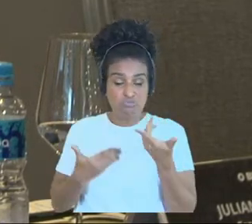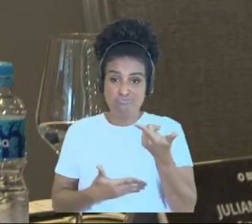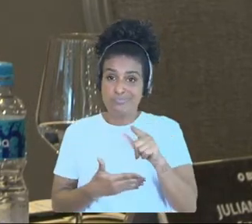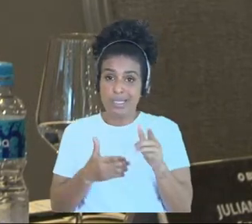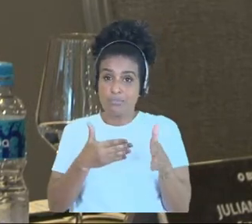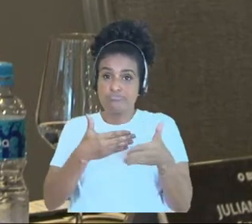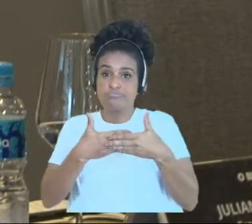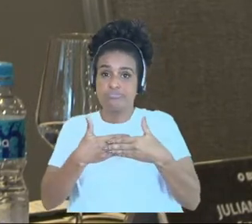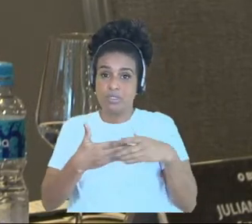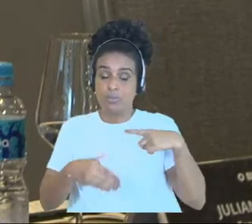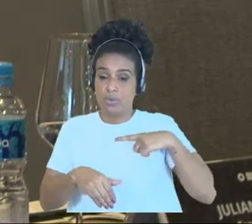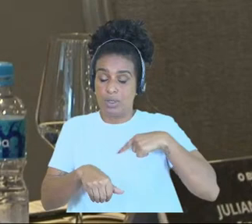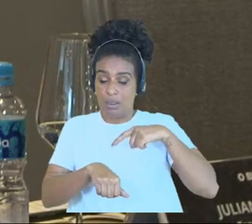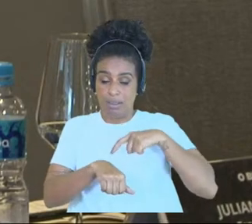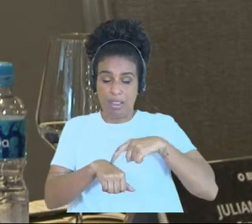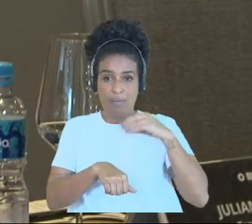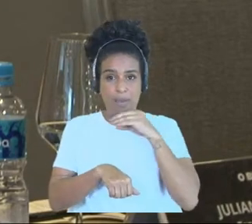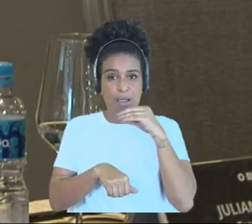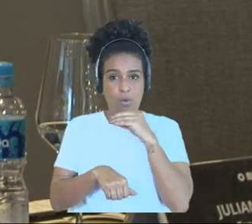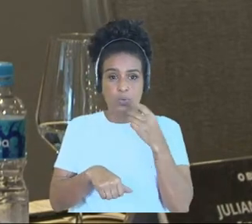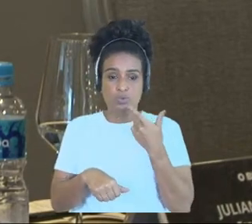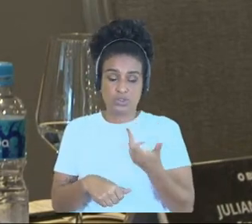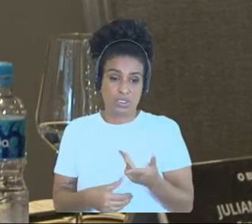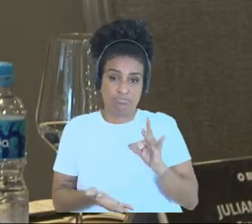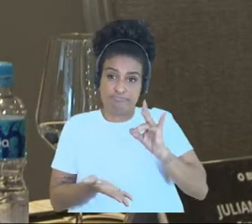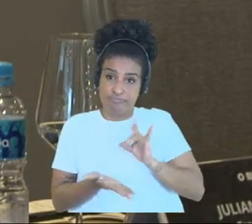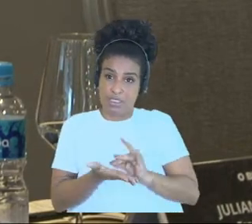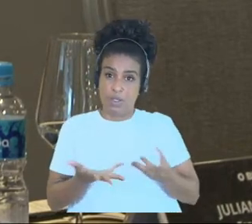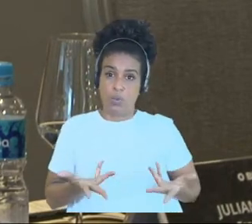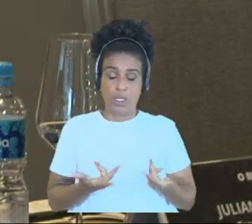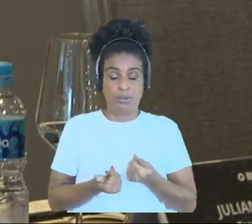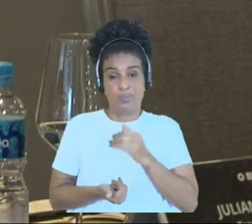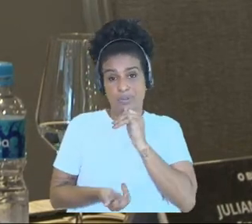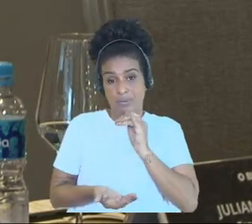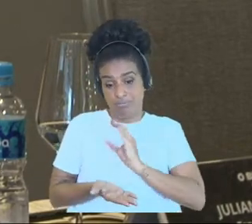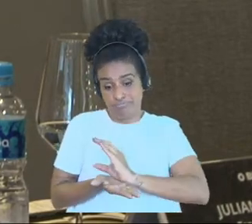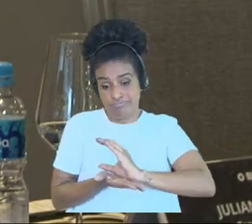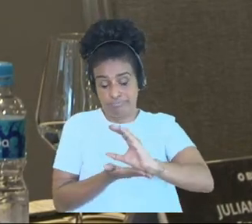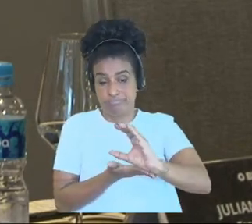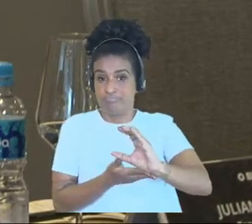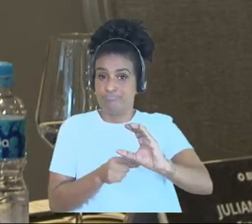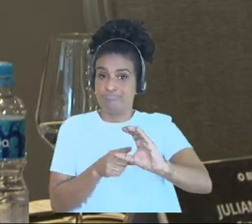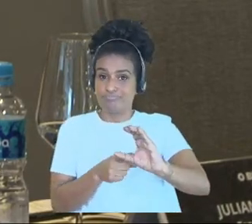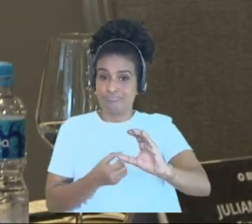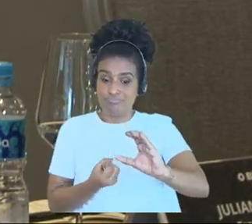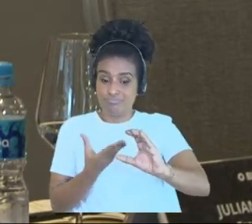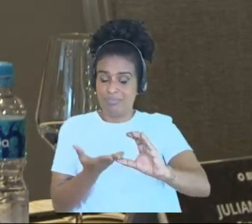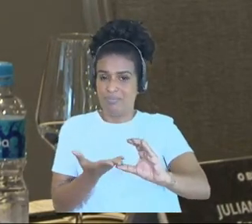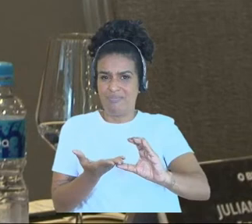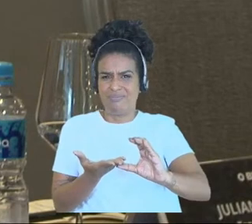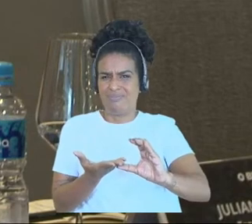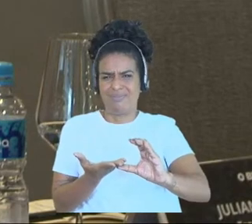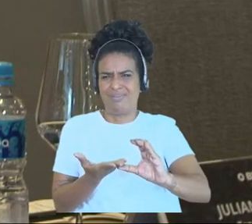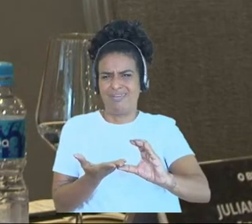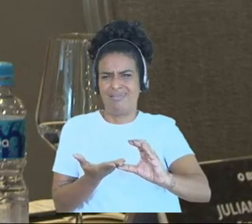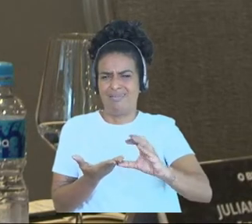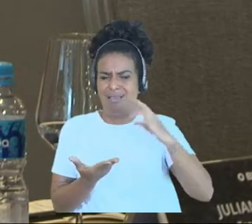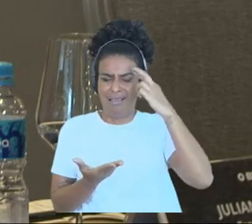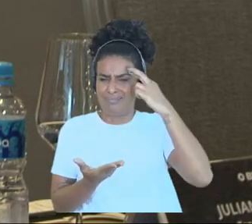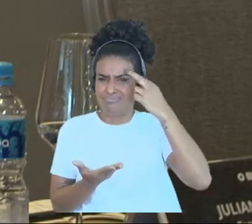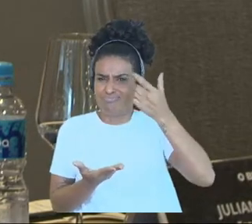alocação pela urgência ou pela efetividade. Então, nós temos recursos, por exemplo, que são distribuídos de forma completamente não